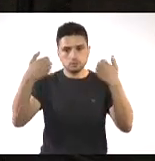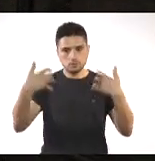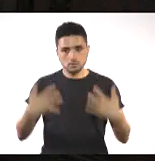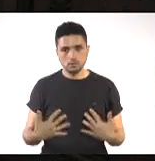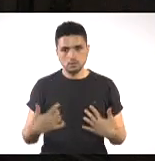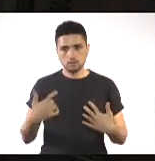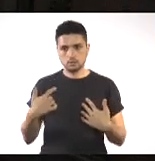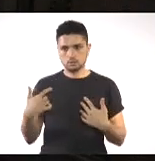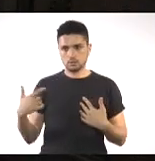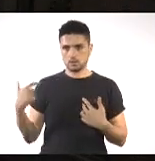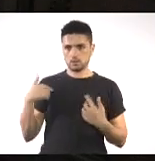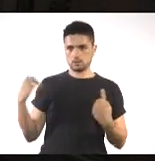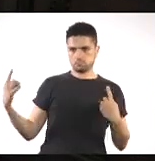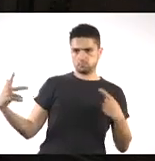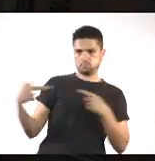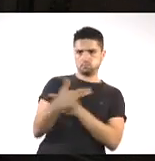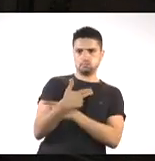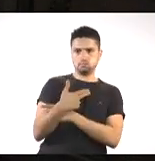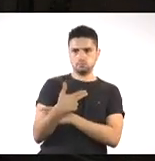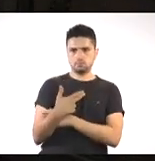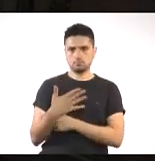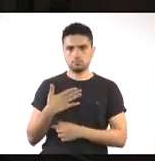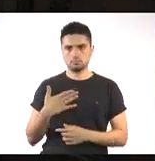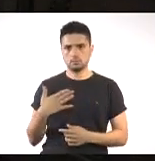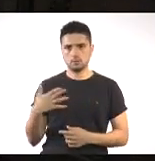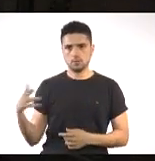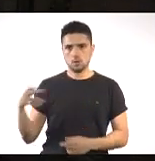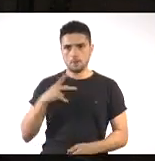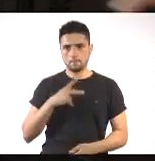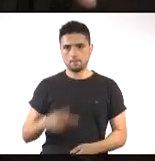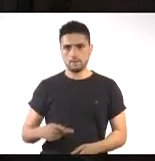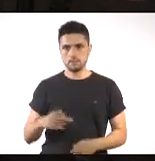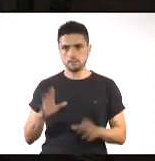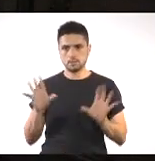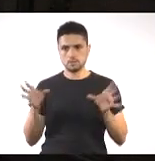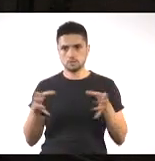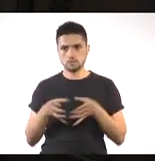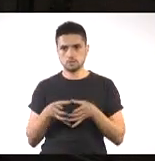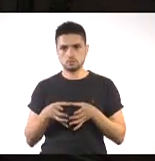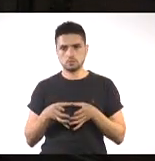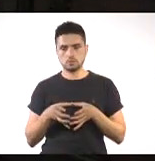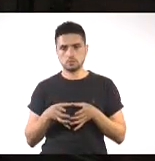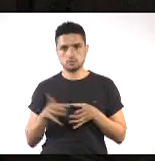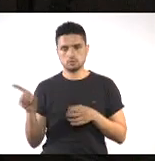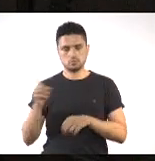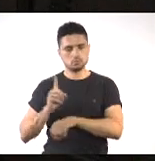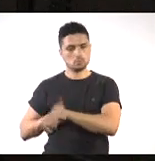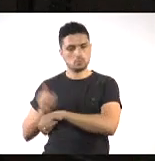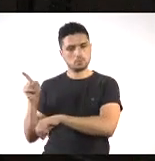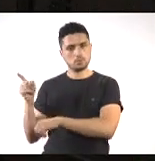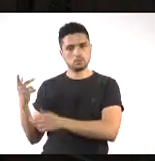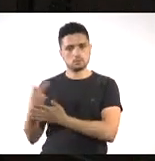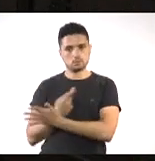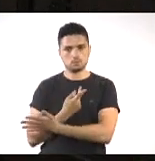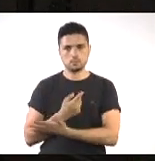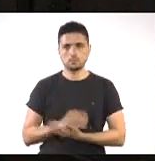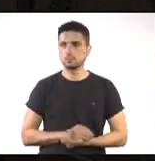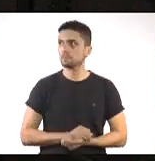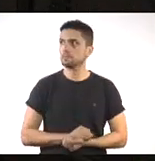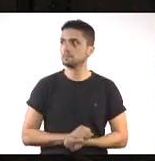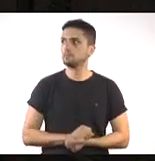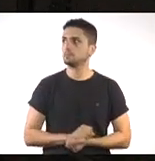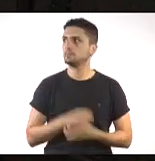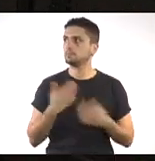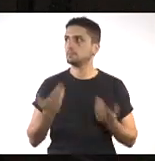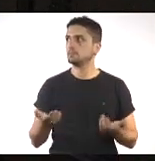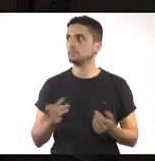fui interrompido pelo presidente da comissão naquele instante. E